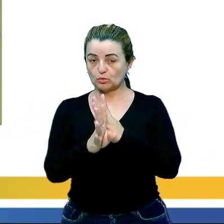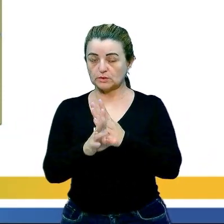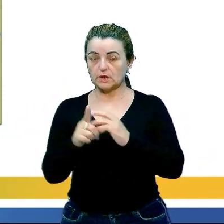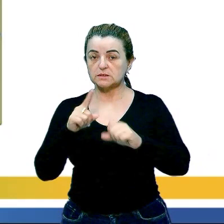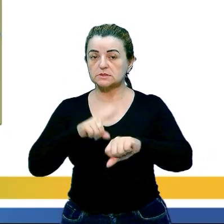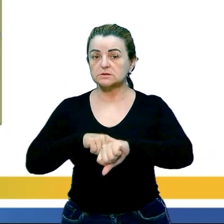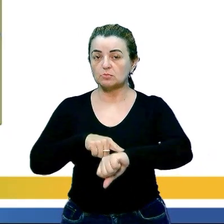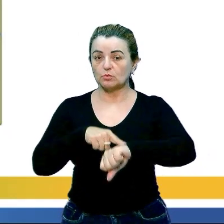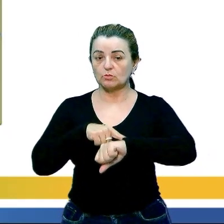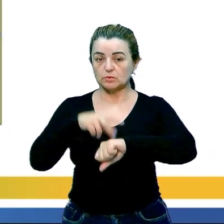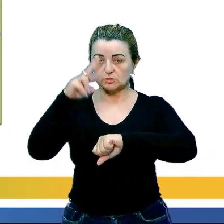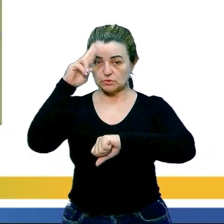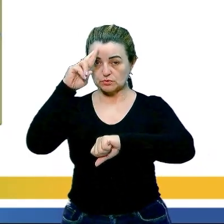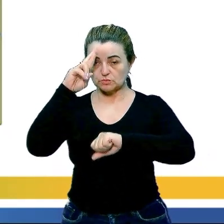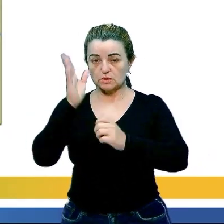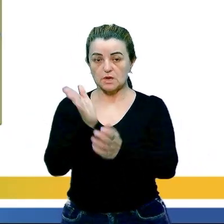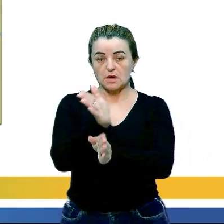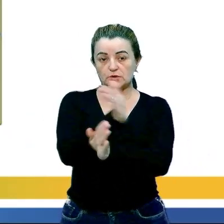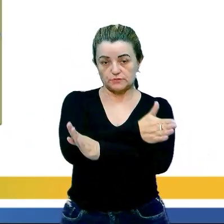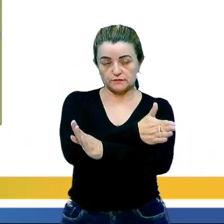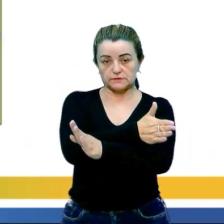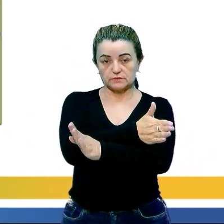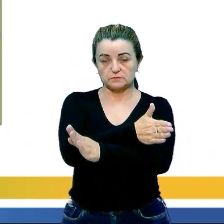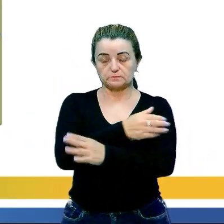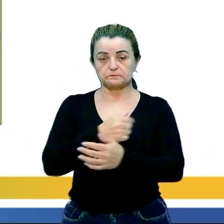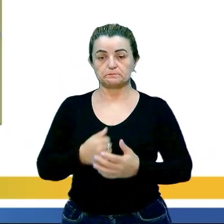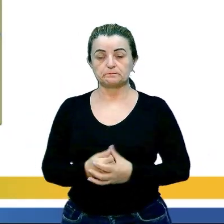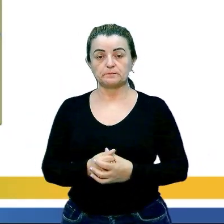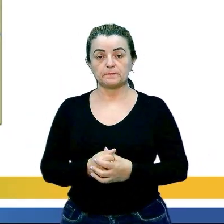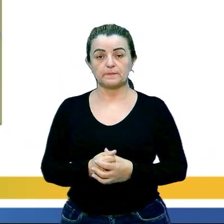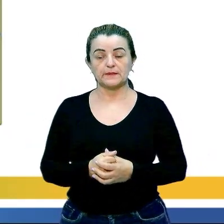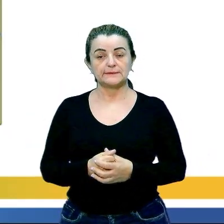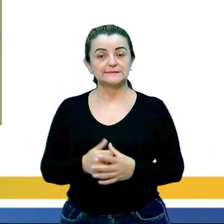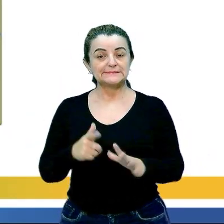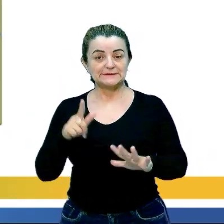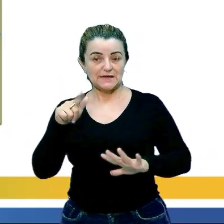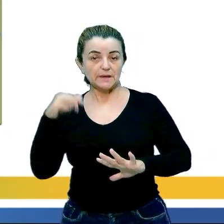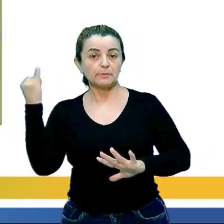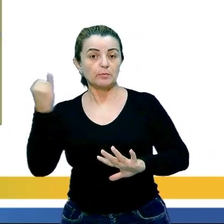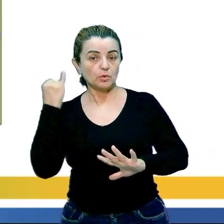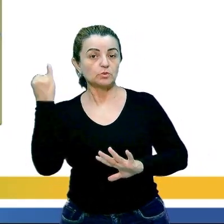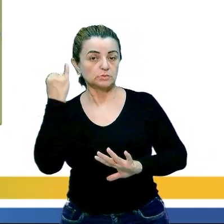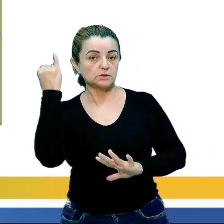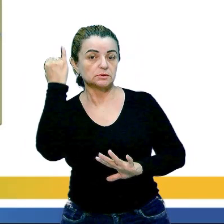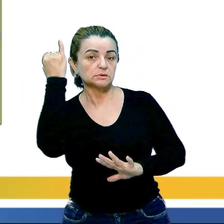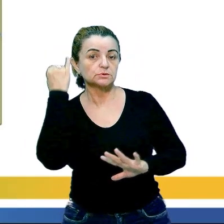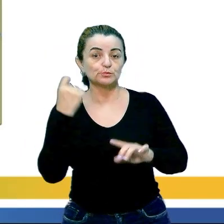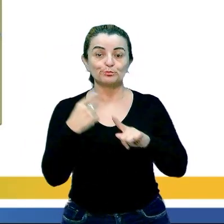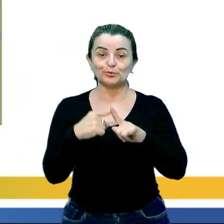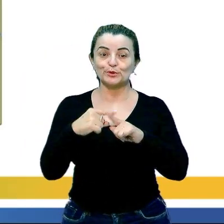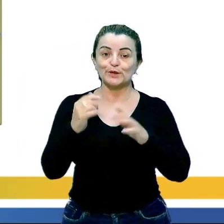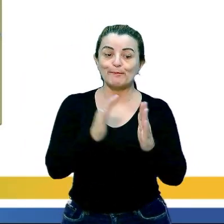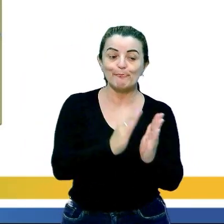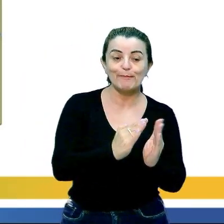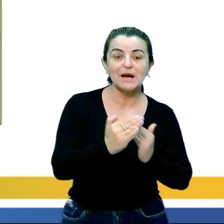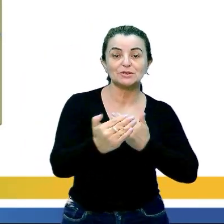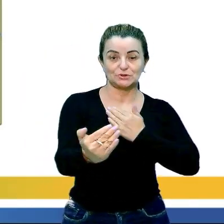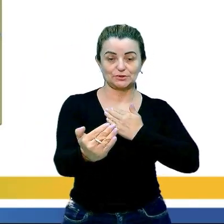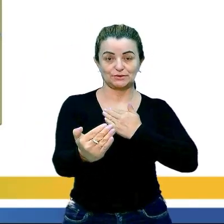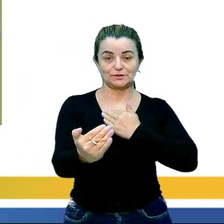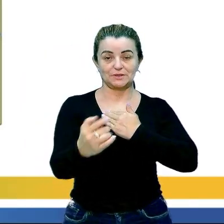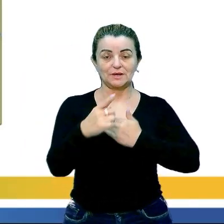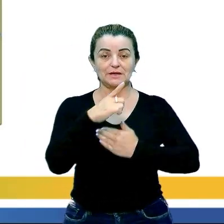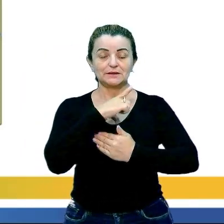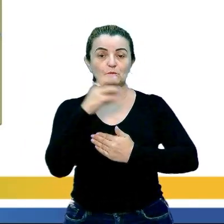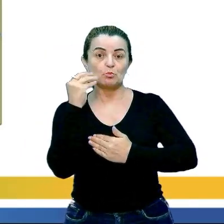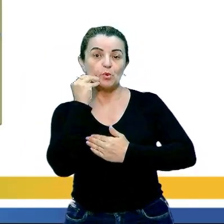dessa divisão em Oriente e Ocidente, né? Ela é extremamente importante, por quê? Porque a partir dela, né, ela